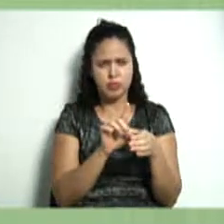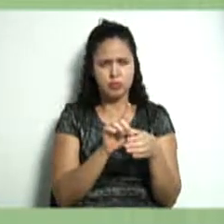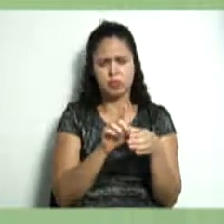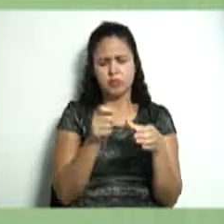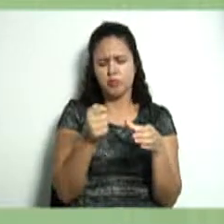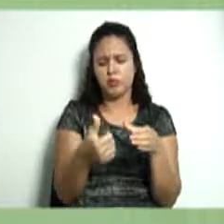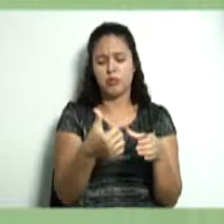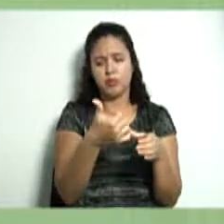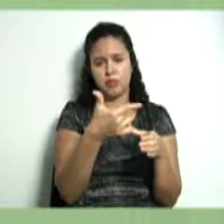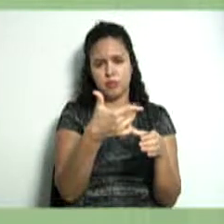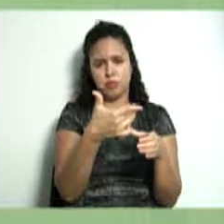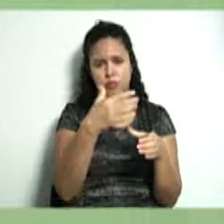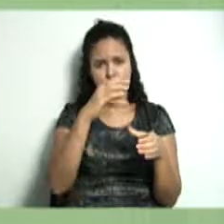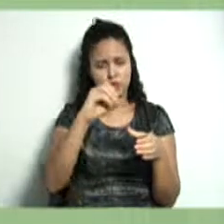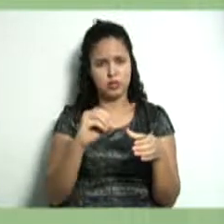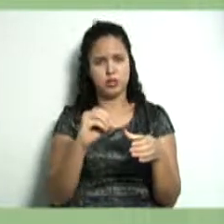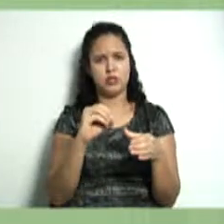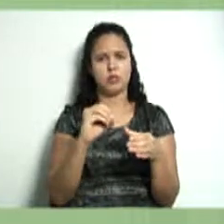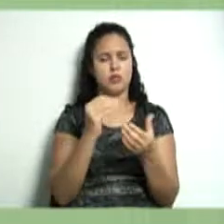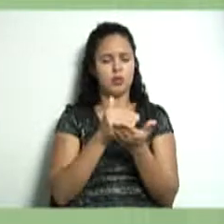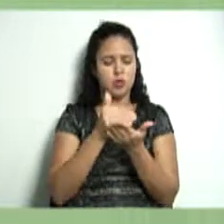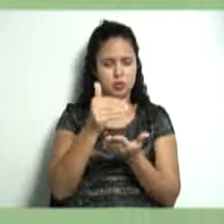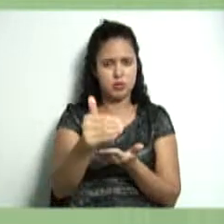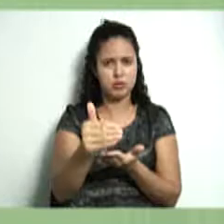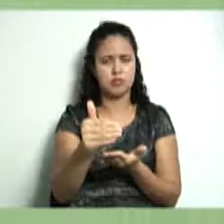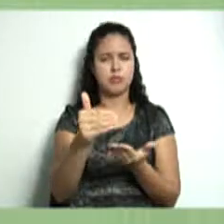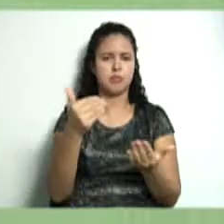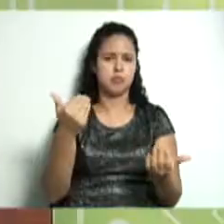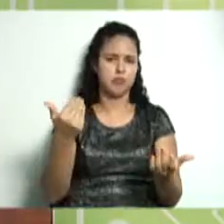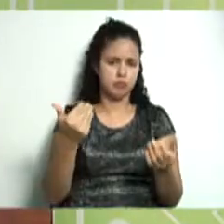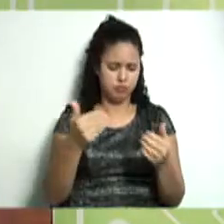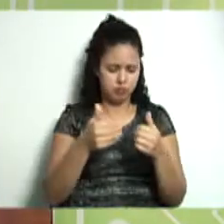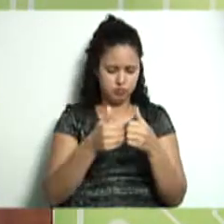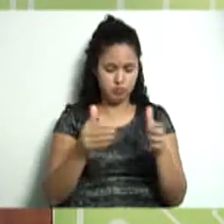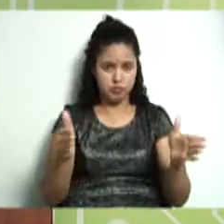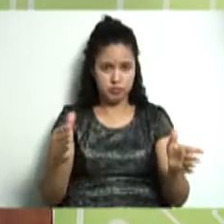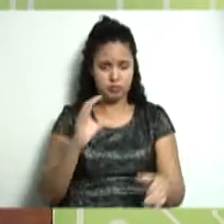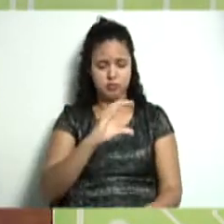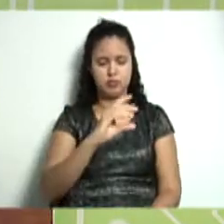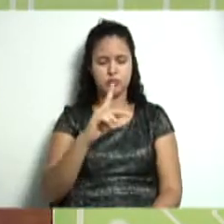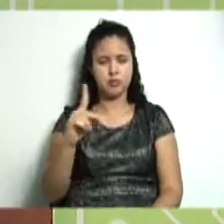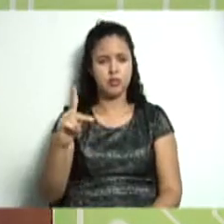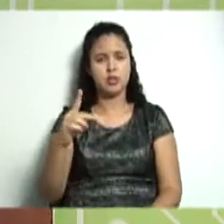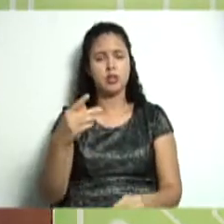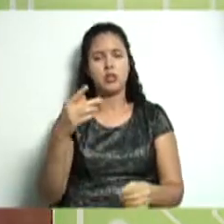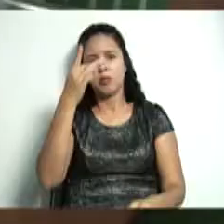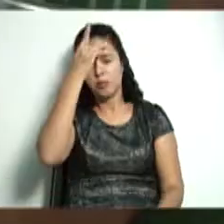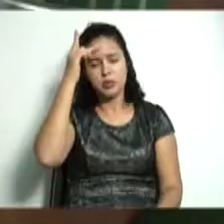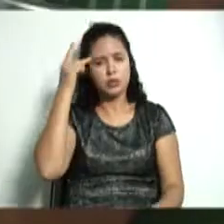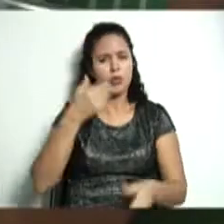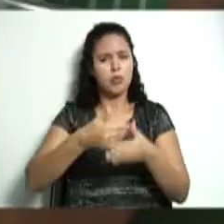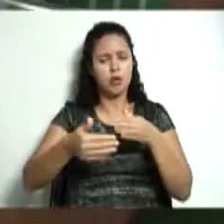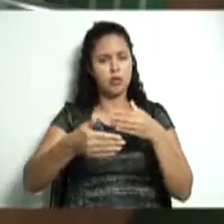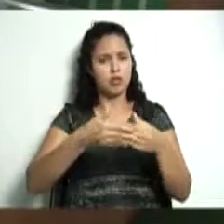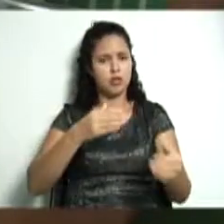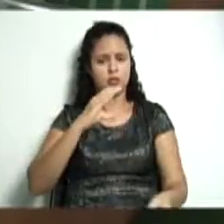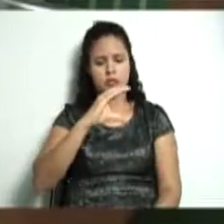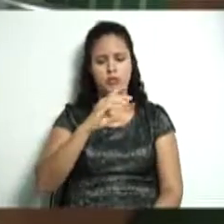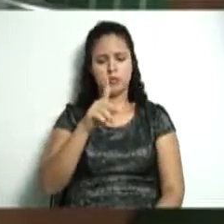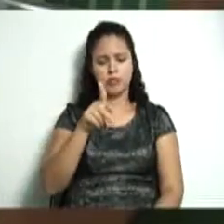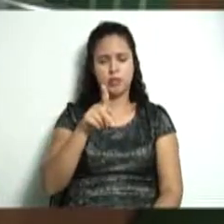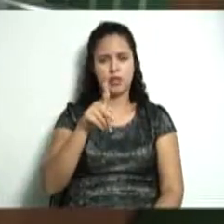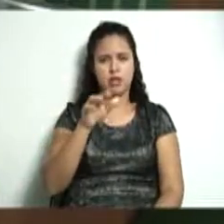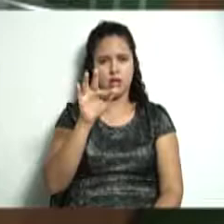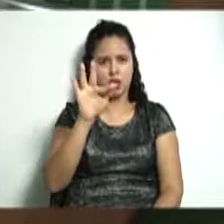físicas, pessoas que têm CPF, pessoas, a professora Maraí, né? Nós somos